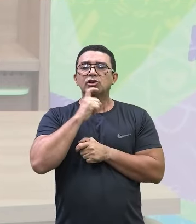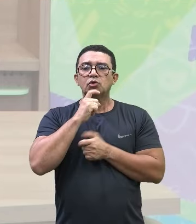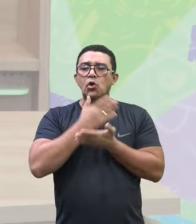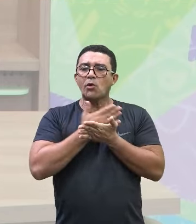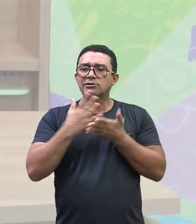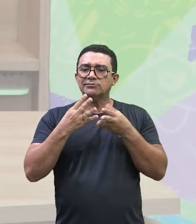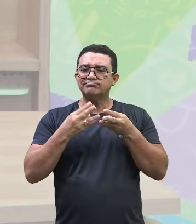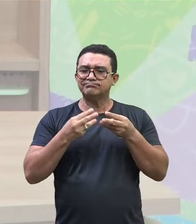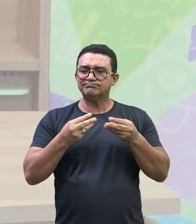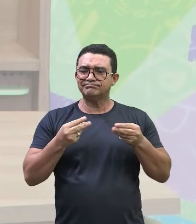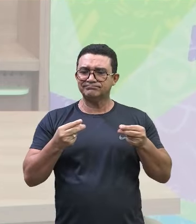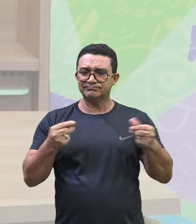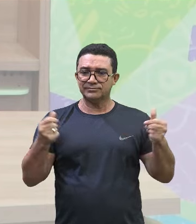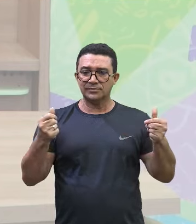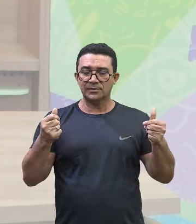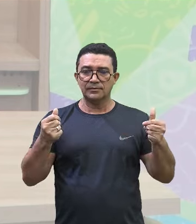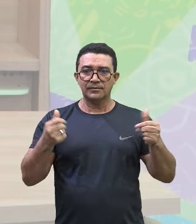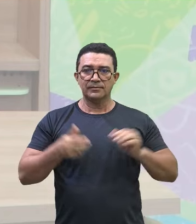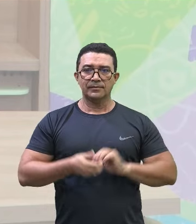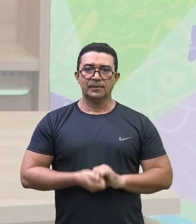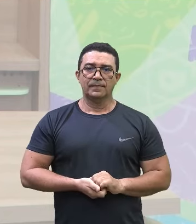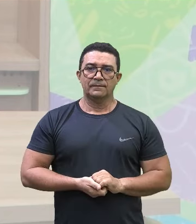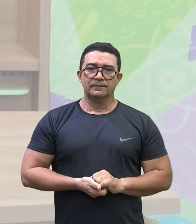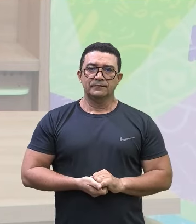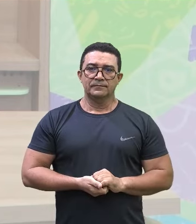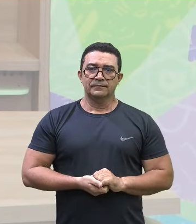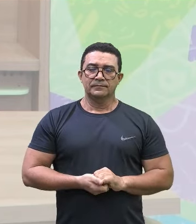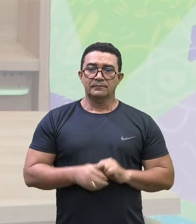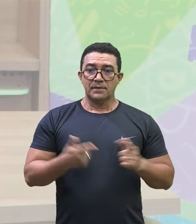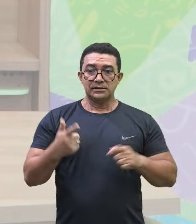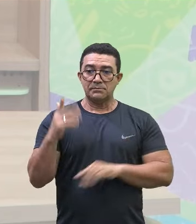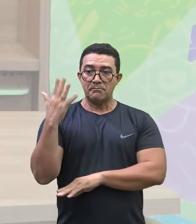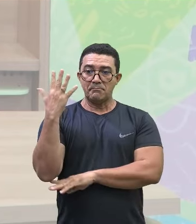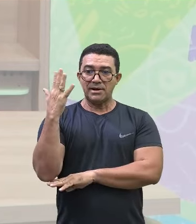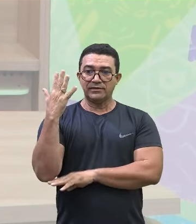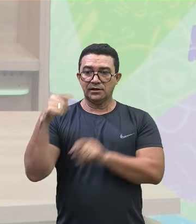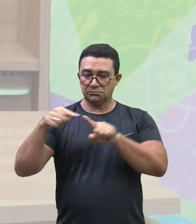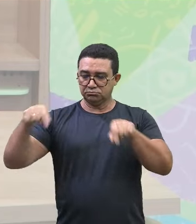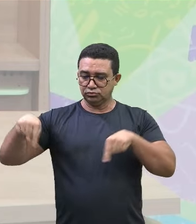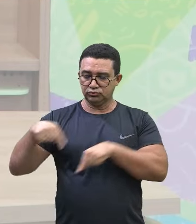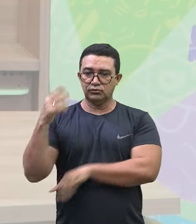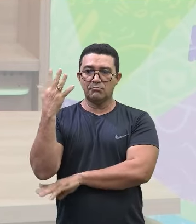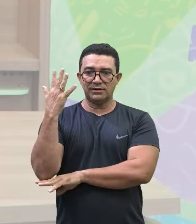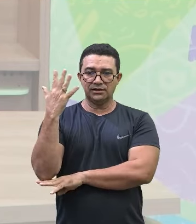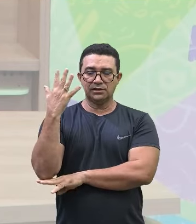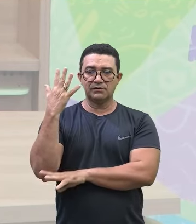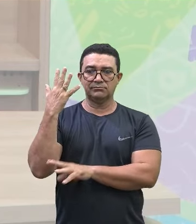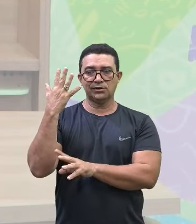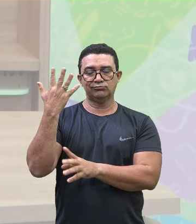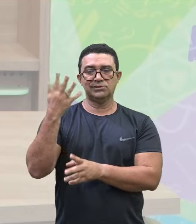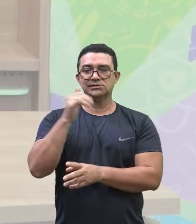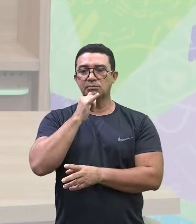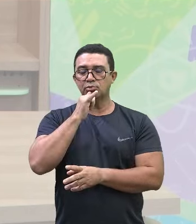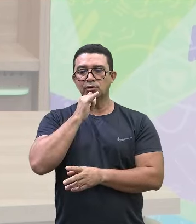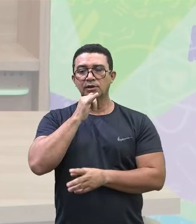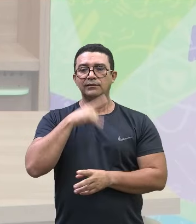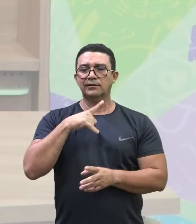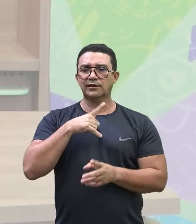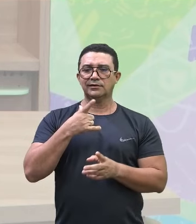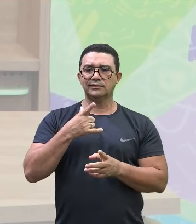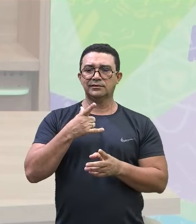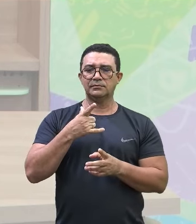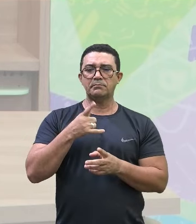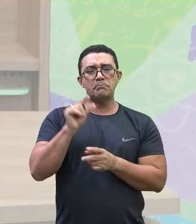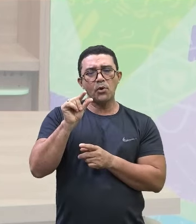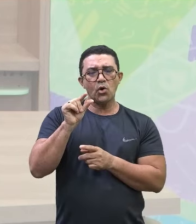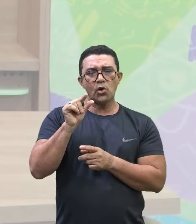pela madeira ter uma condutibilidade térmica mais baixa do que o metal, que aqui a gente tem no aço, você